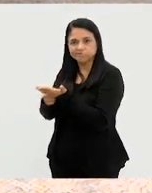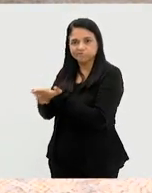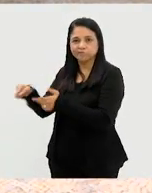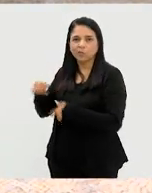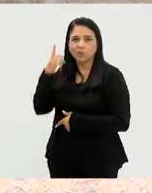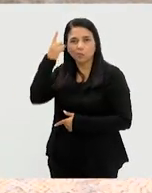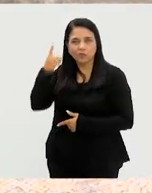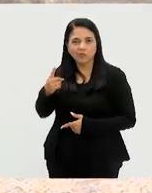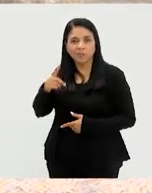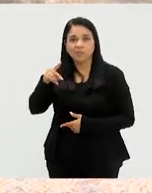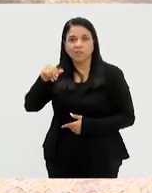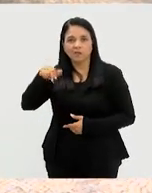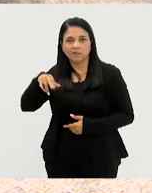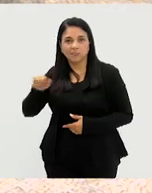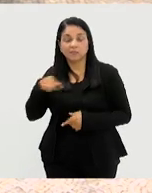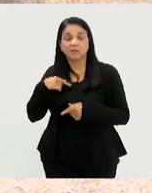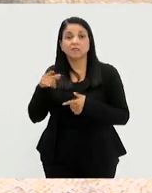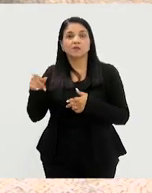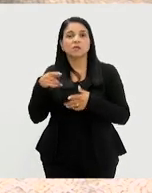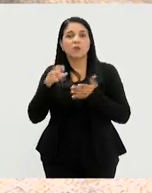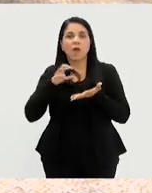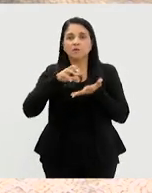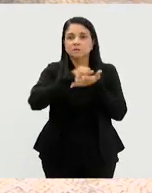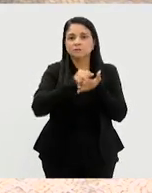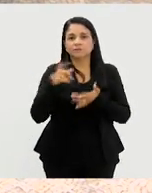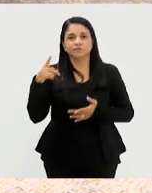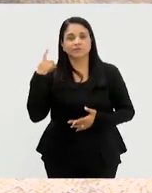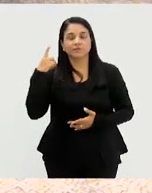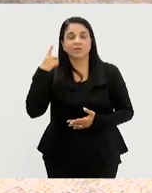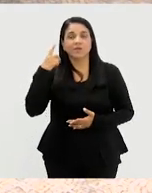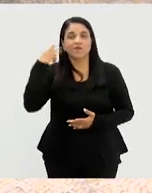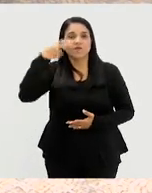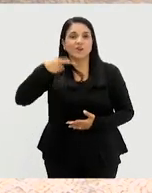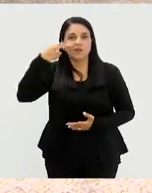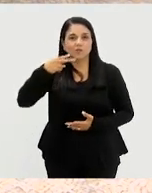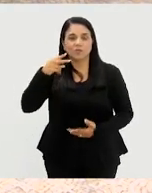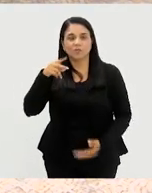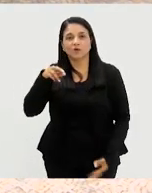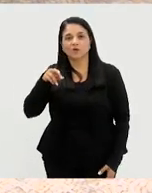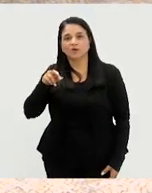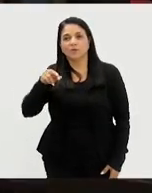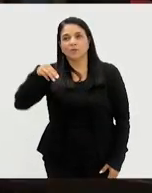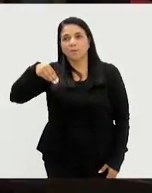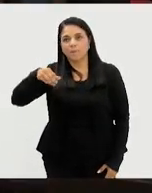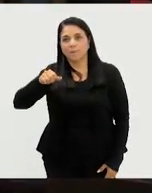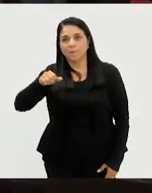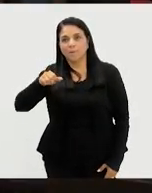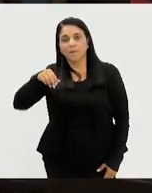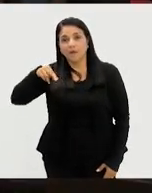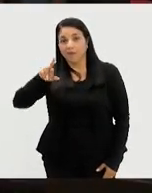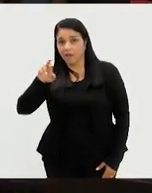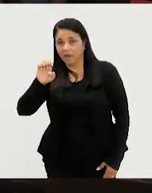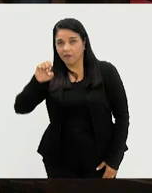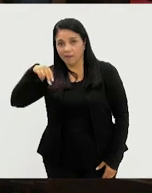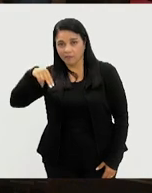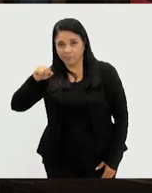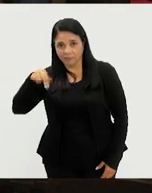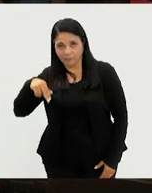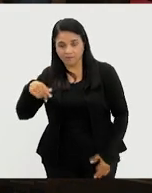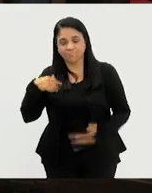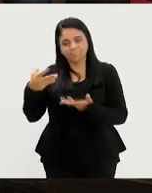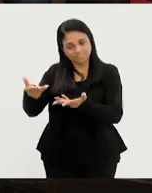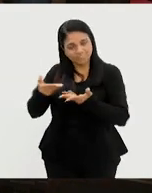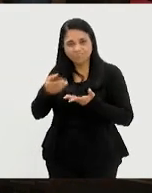de Rezende ren mar que tá prestigiando a gente aqui em nossa casa e que o vereador ren seja muito bemvindo aqui essa Assembleia